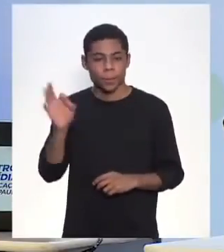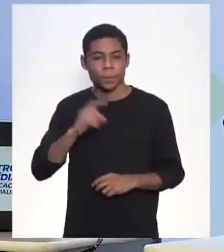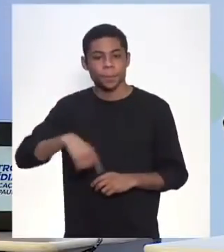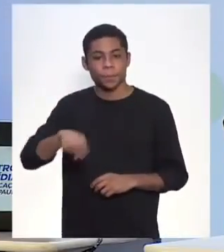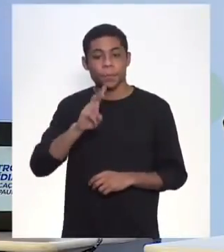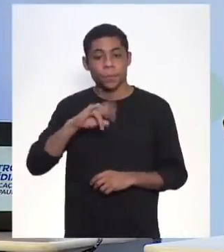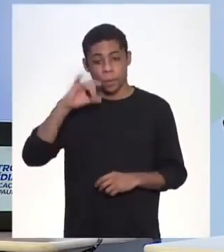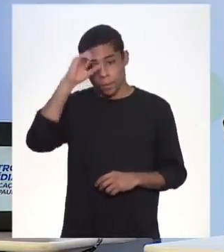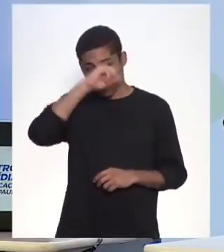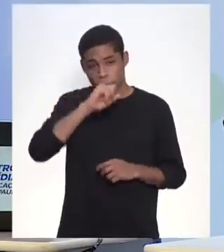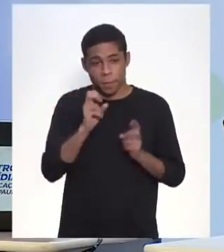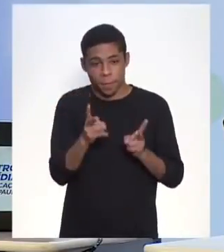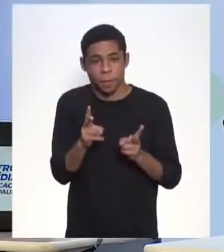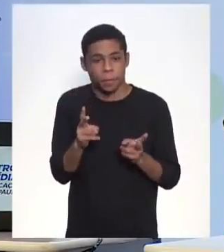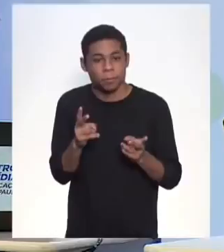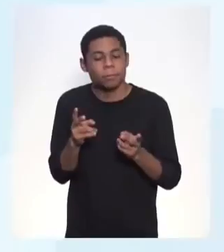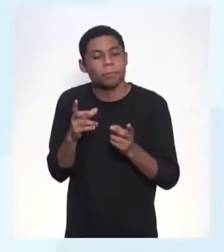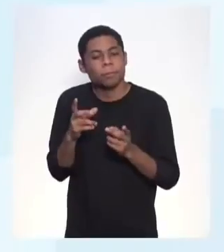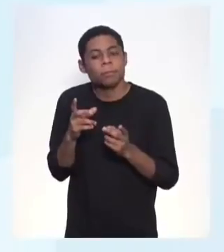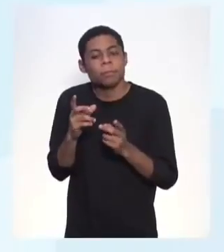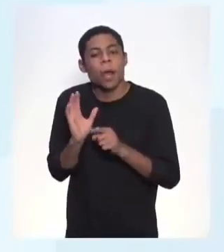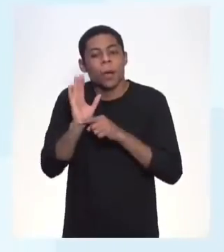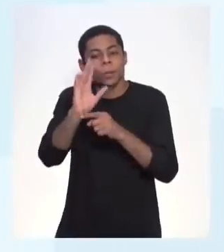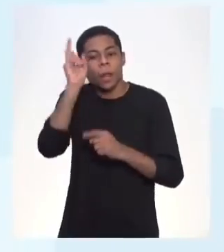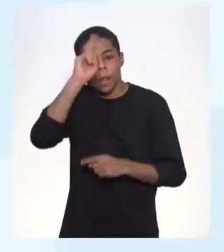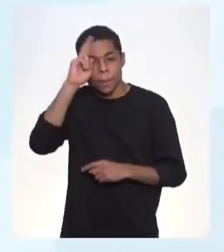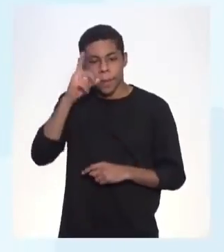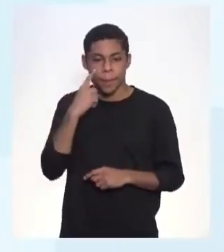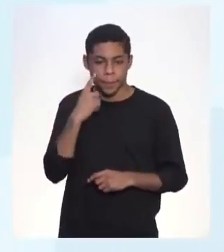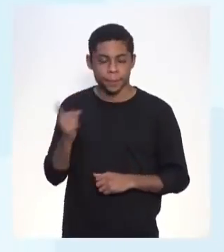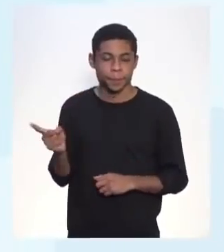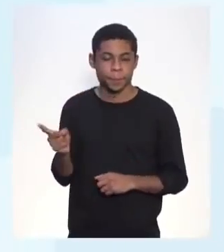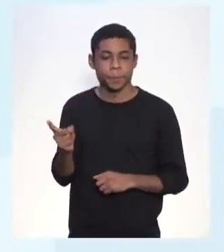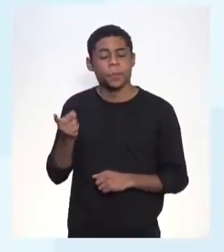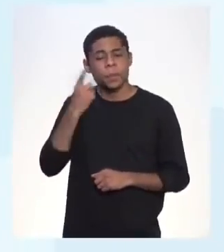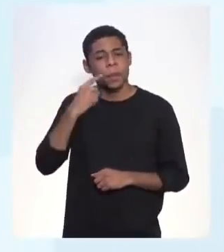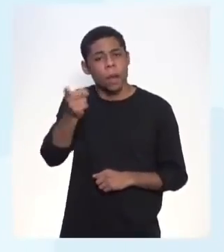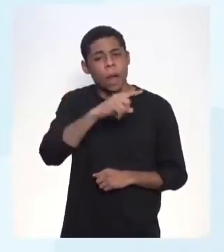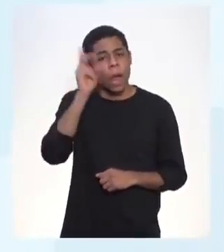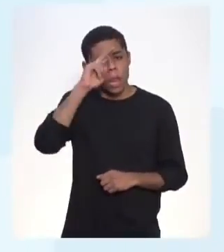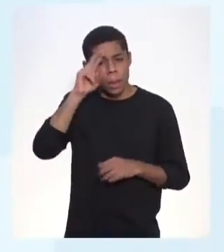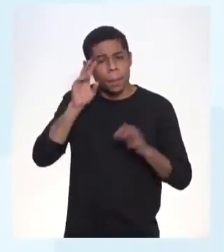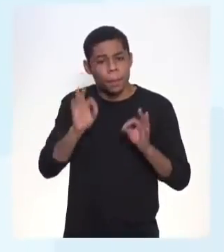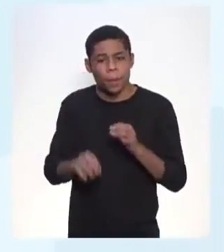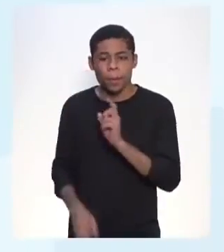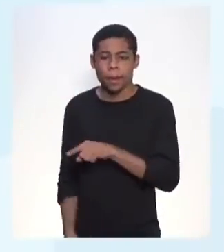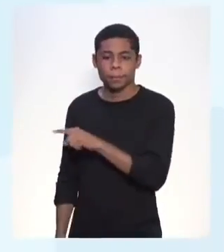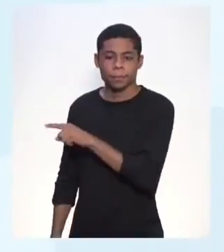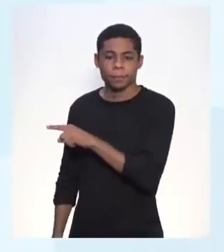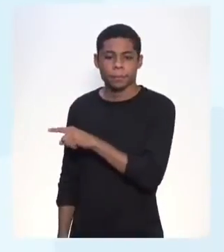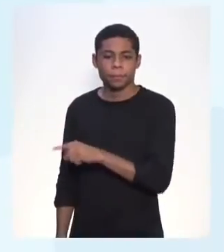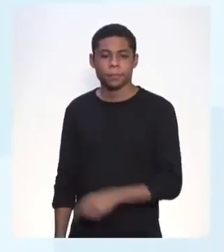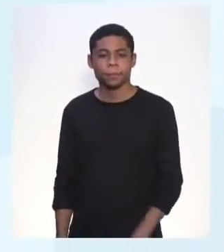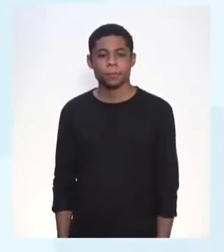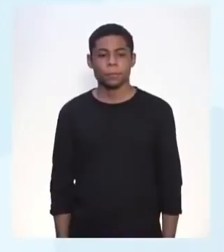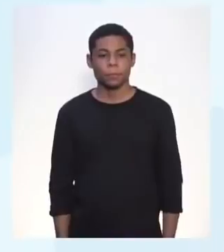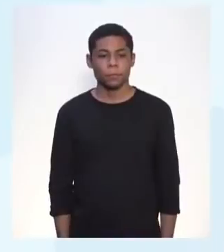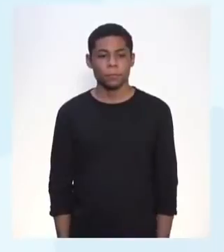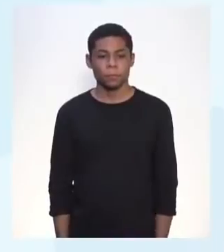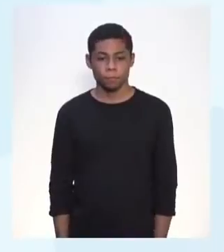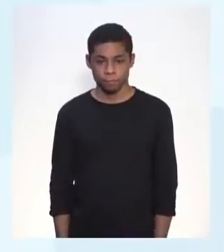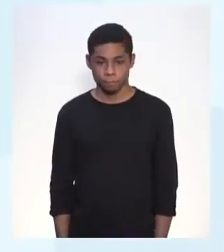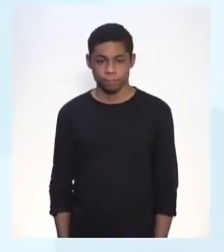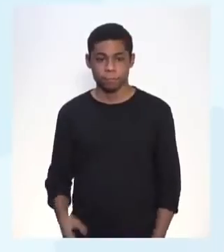have there and see if you remember. Vamos dar uma olhada nisso que está aparecendo na tela e ver se vocês se lembram o que é isso aí. Ó. Last class,